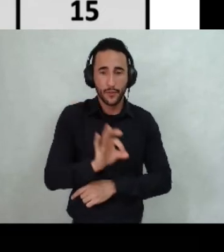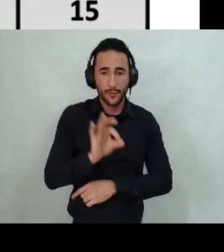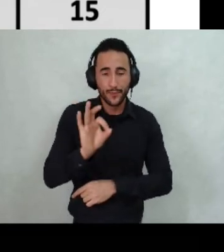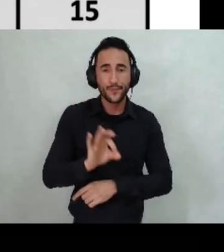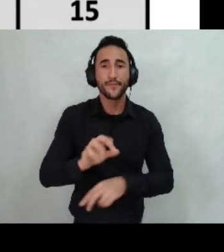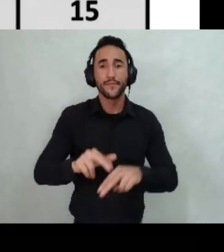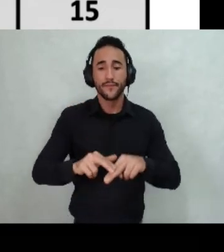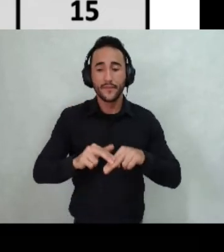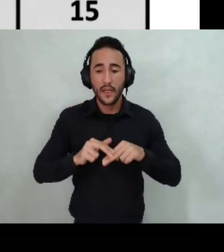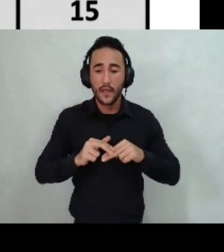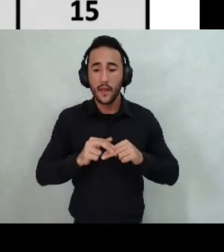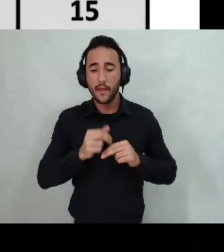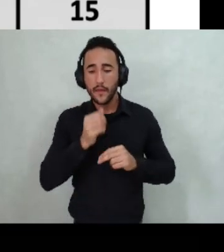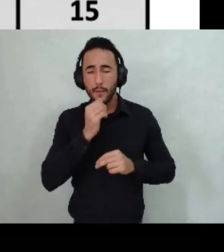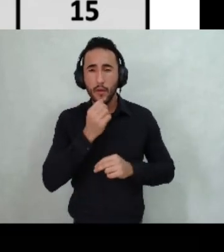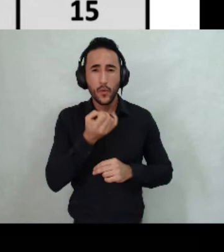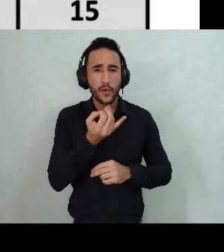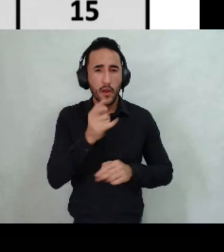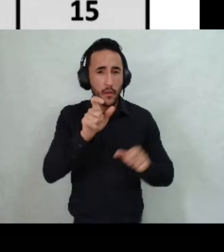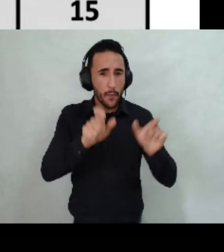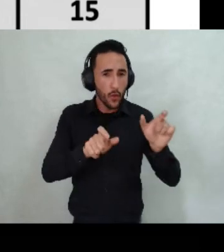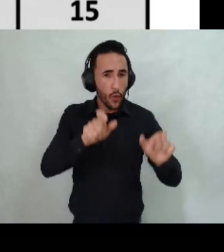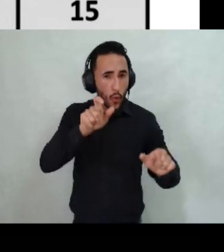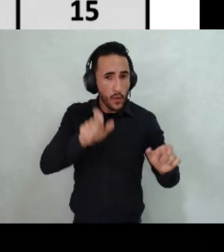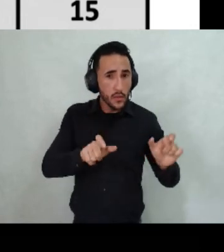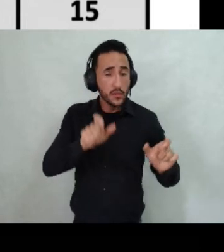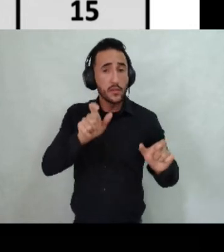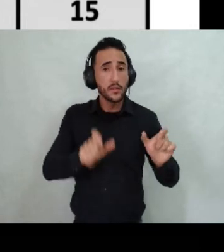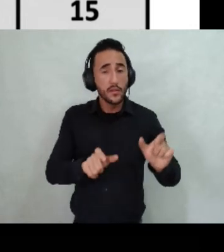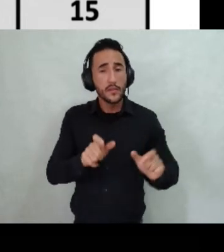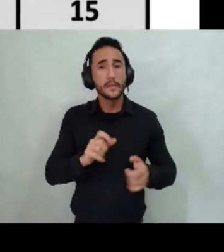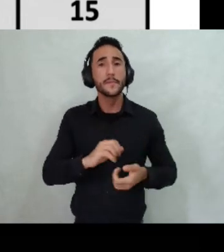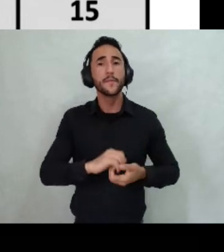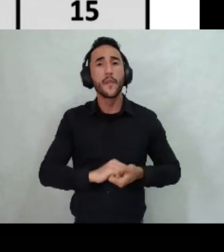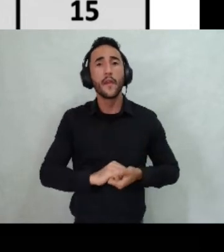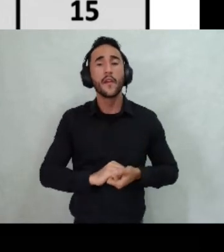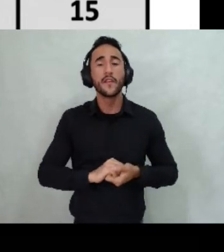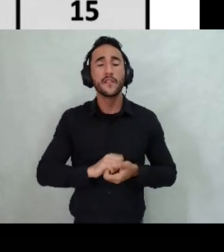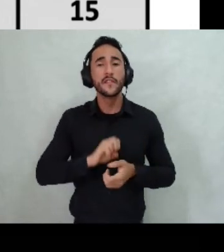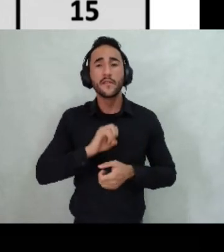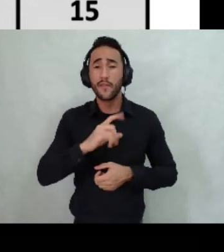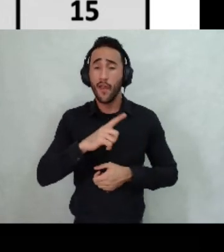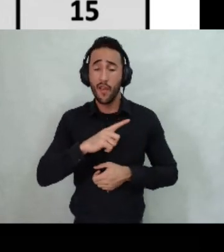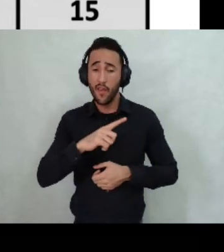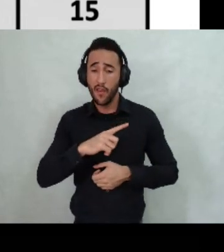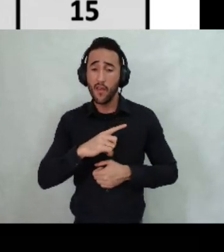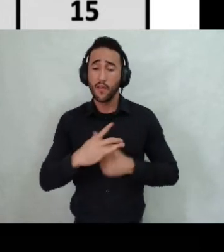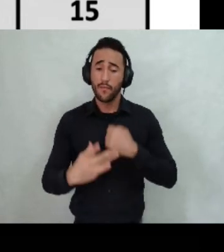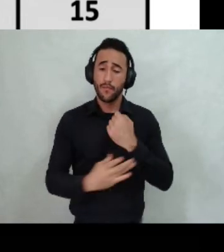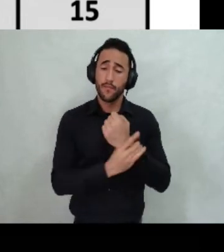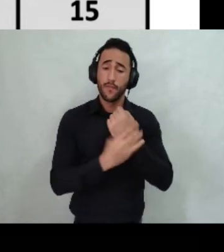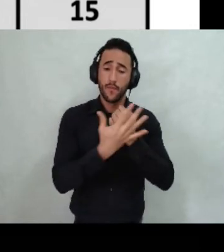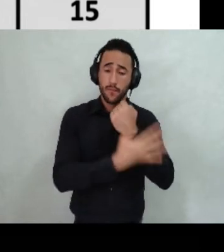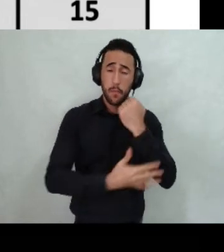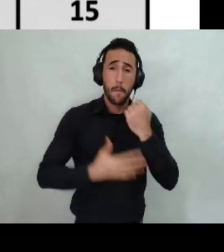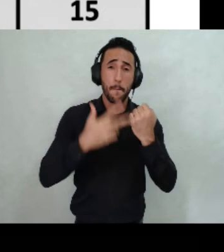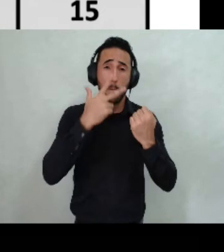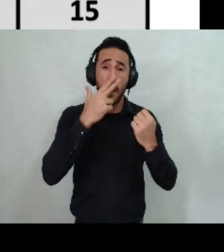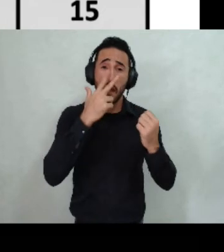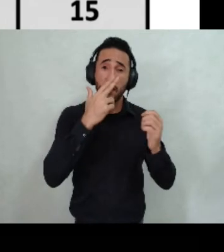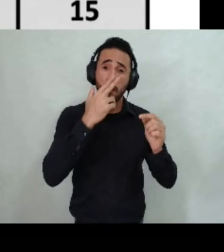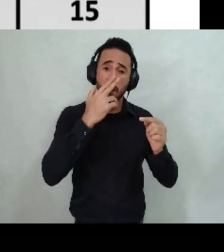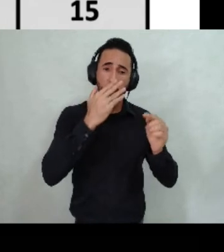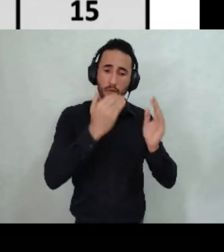estimativa da população potencialmente com anticorpos infectadas, ela evoluiu num curto espaço-tempo de 25